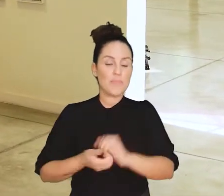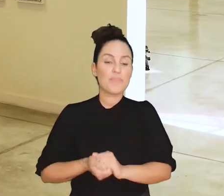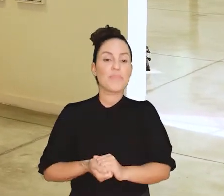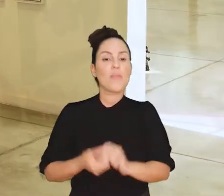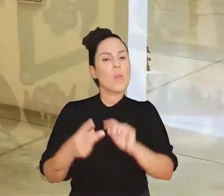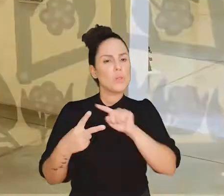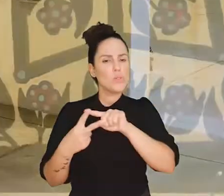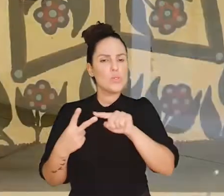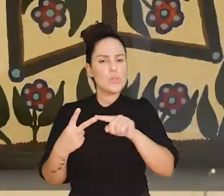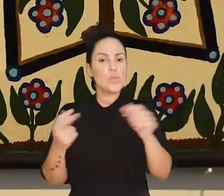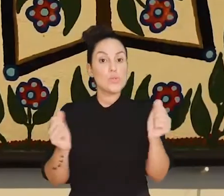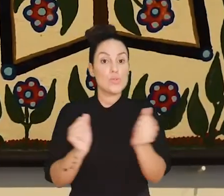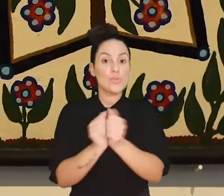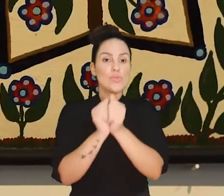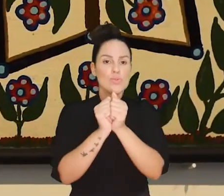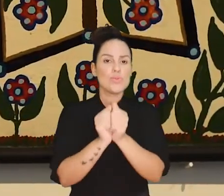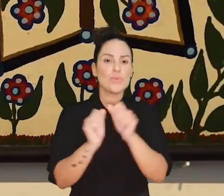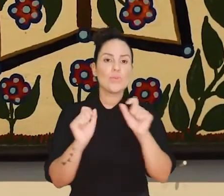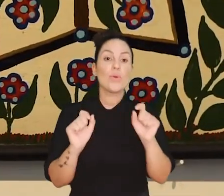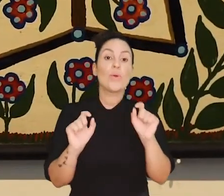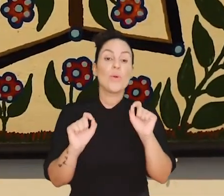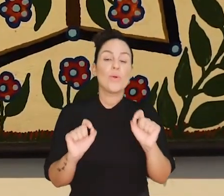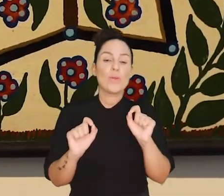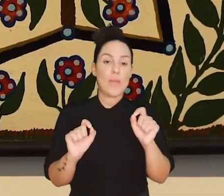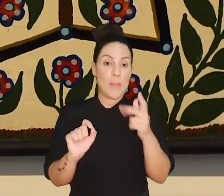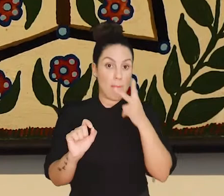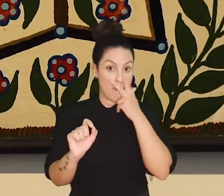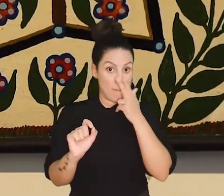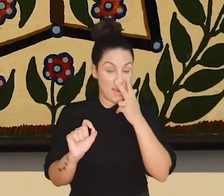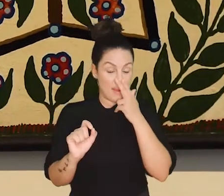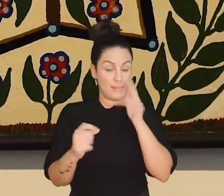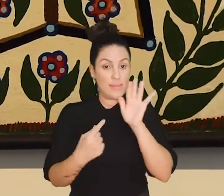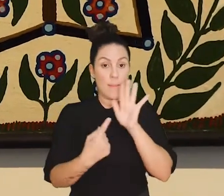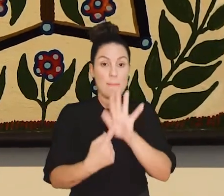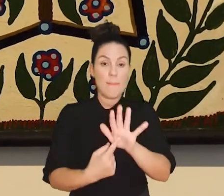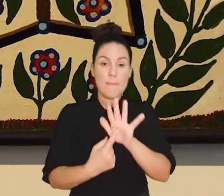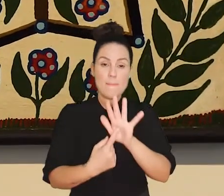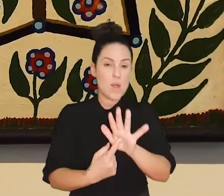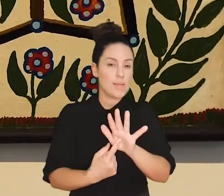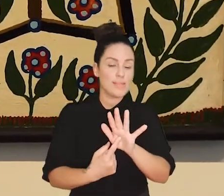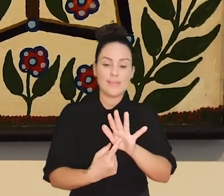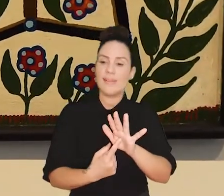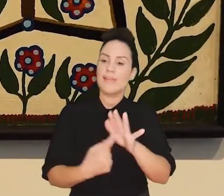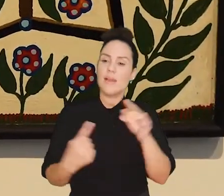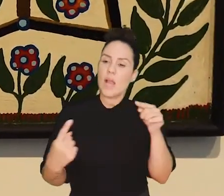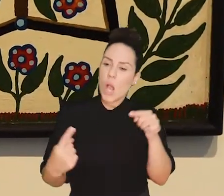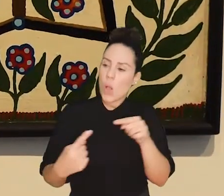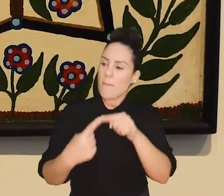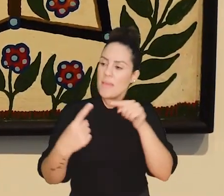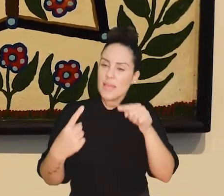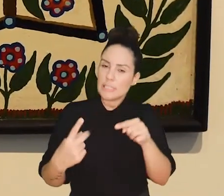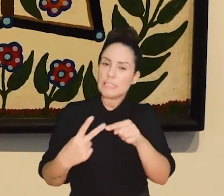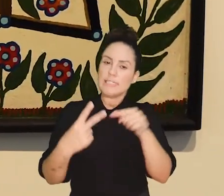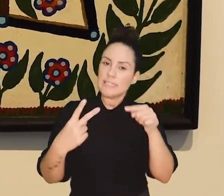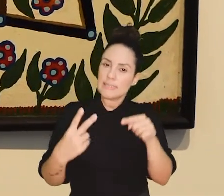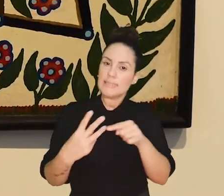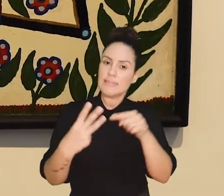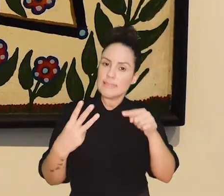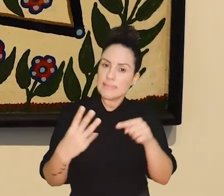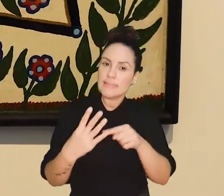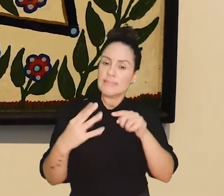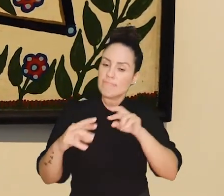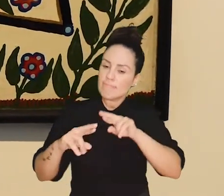tempos e lugares diferentes. A pintura de Eupídio Malaquias, junto à serigrafia de Dionísio Del